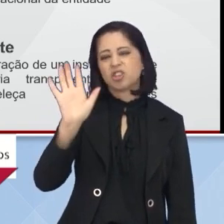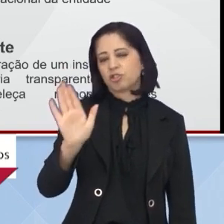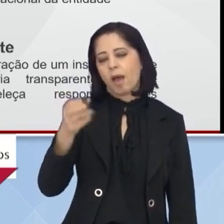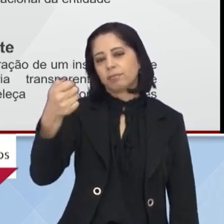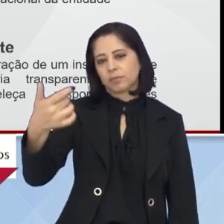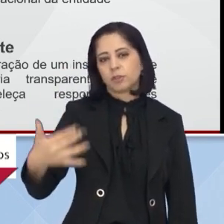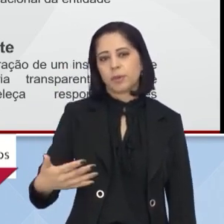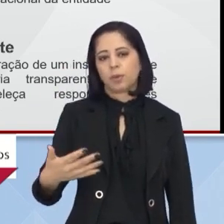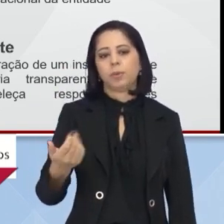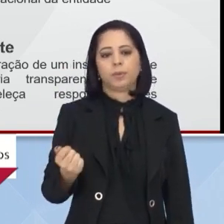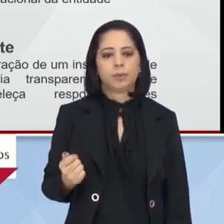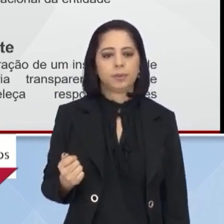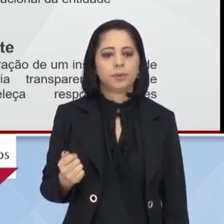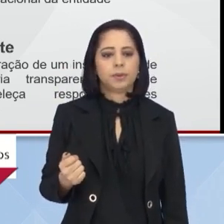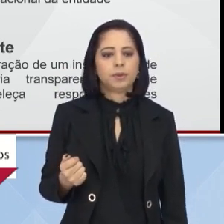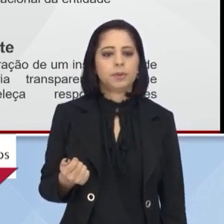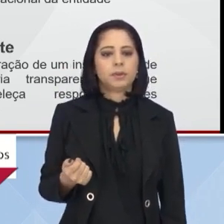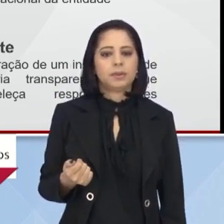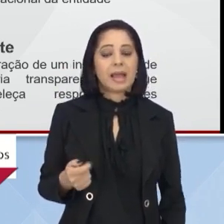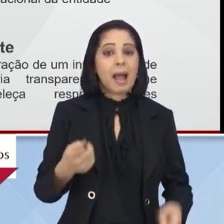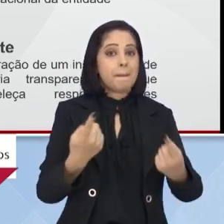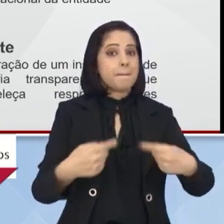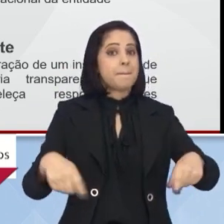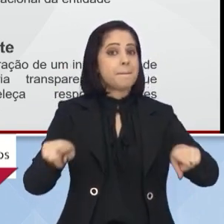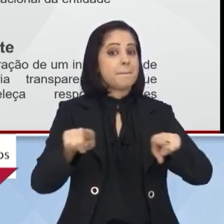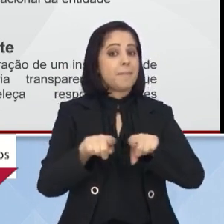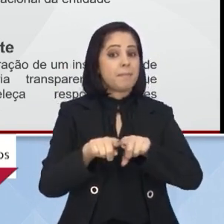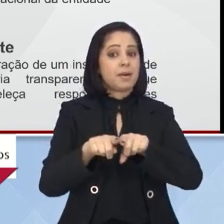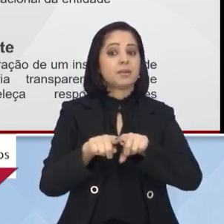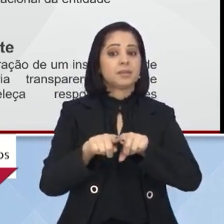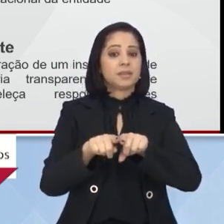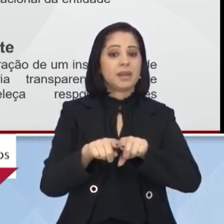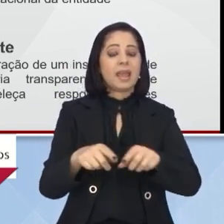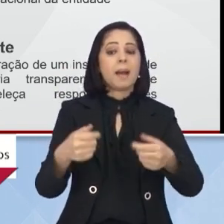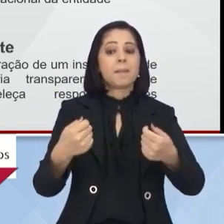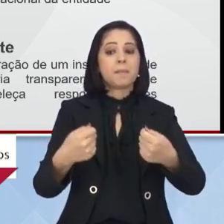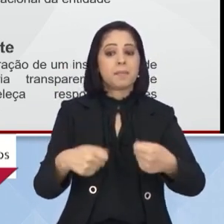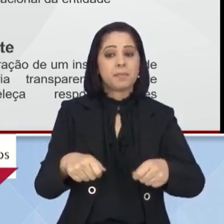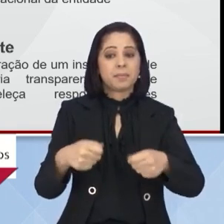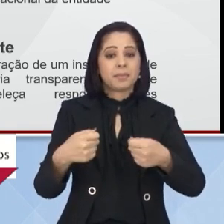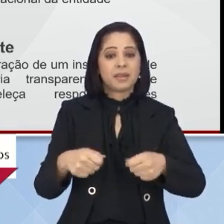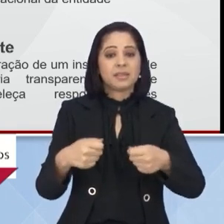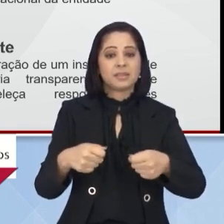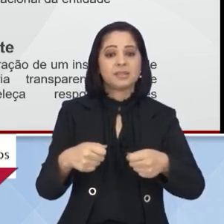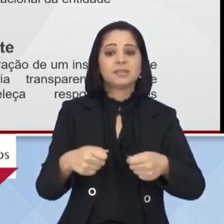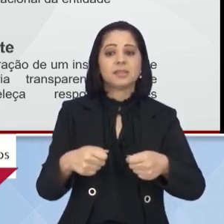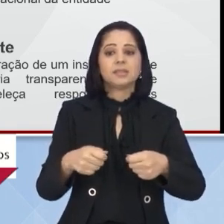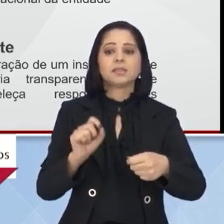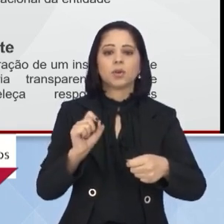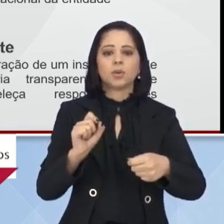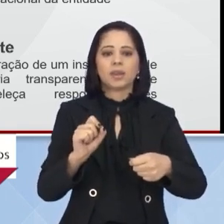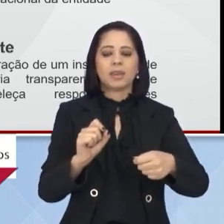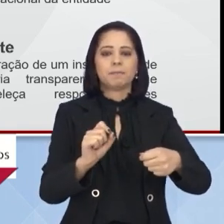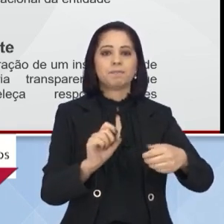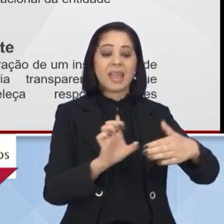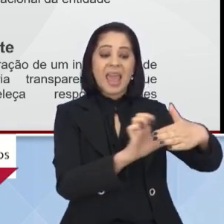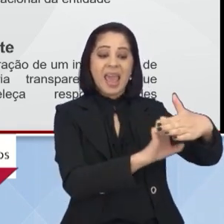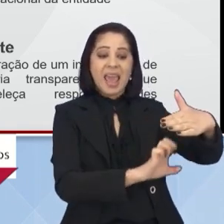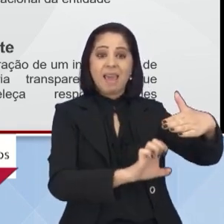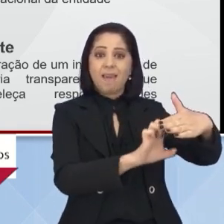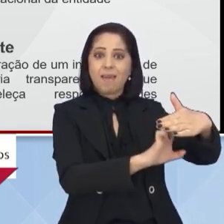eu vou reforçar que essa parceria precisa ser realizada com entidades idôneas